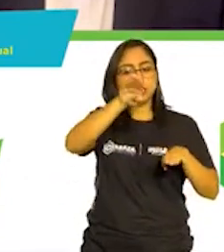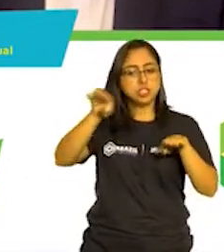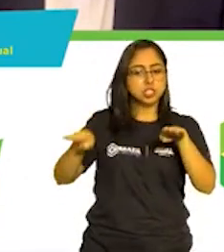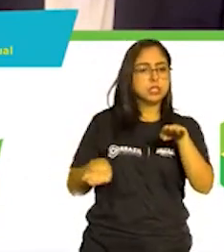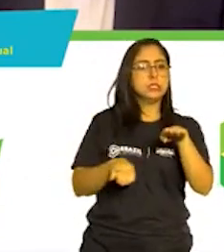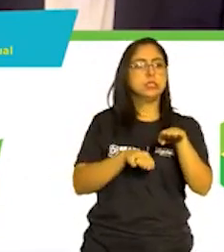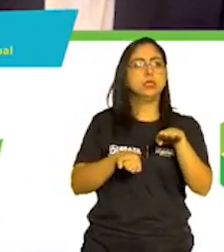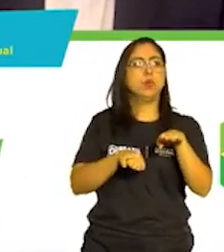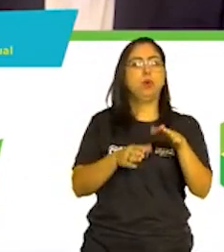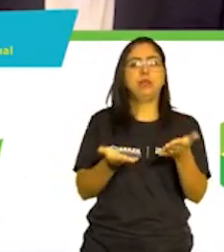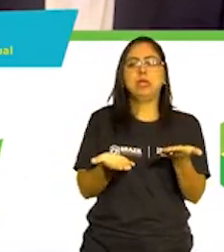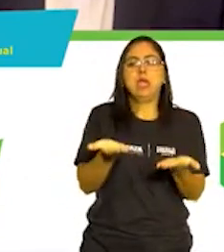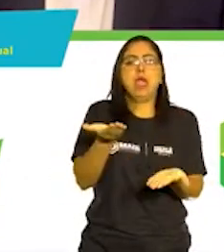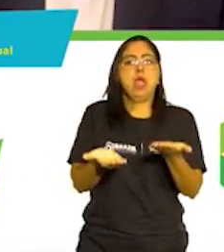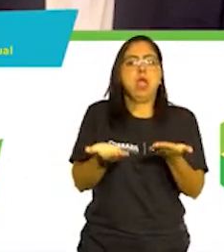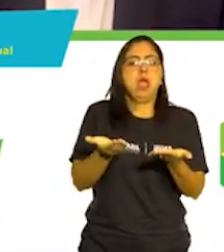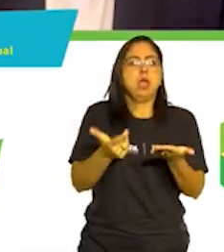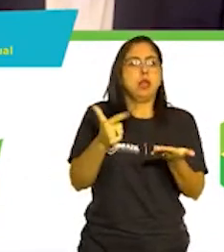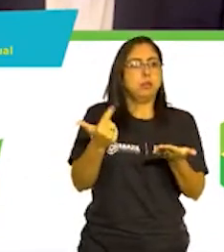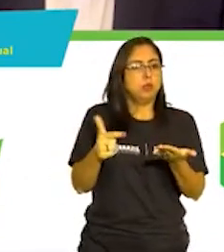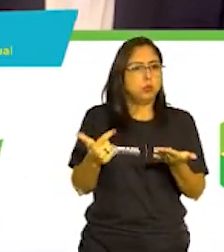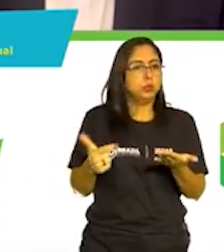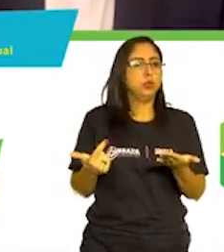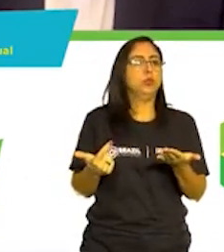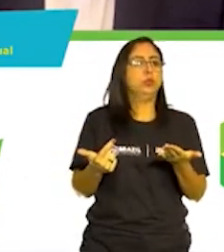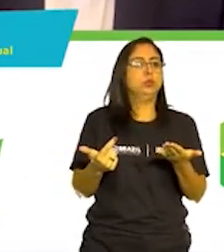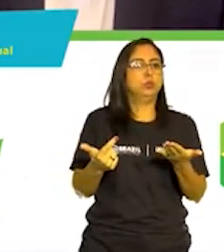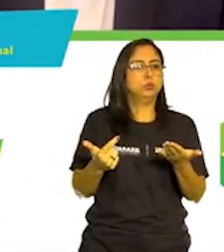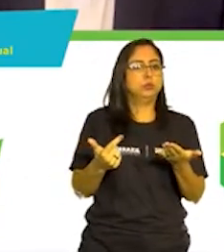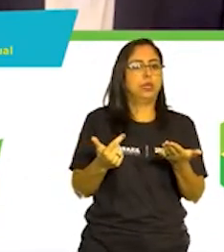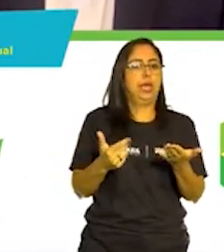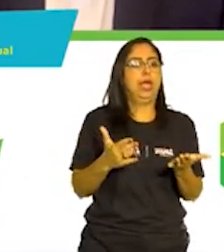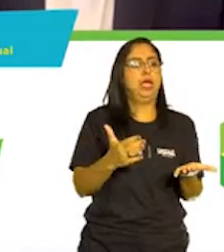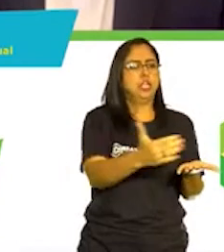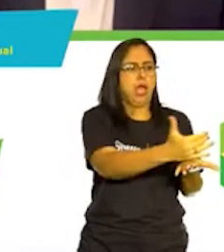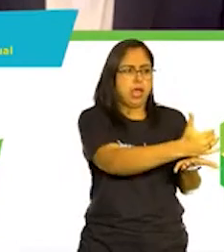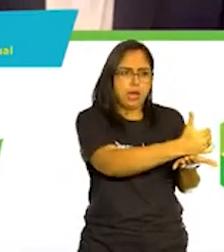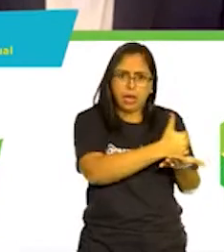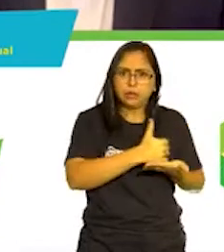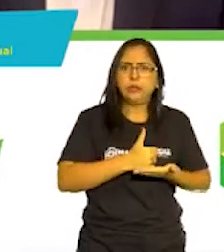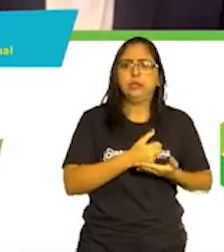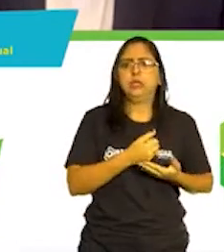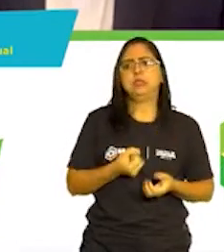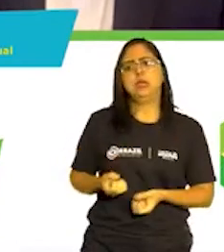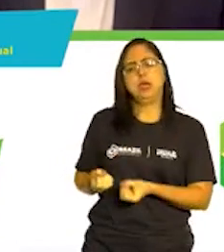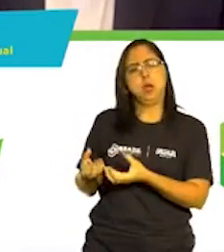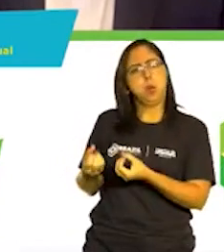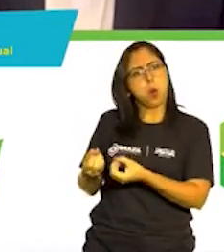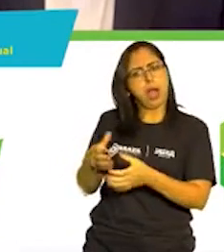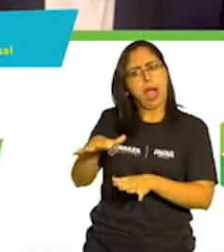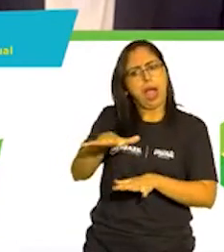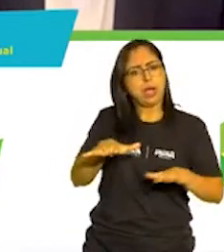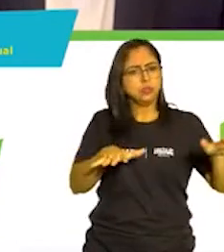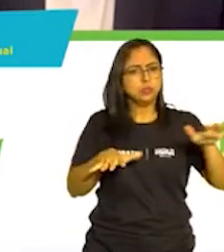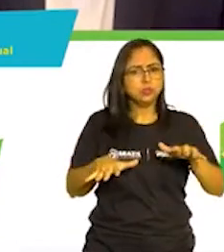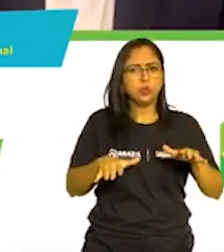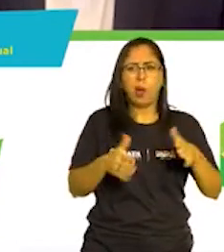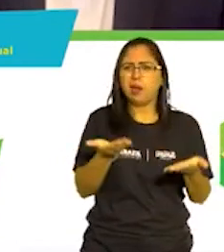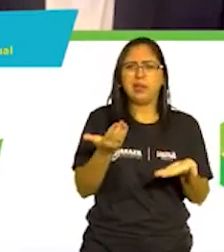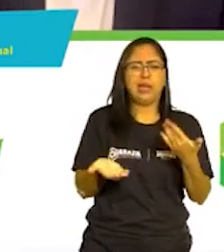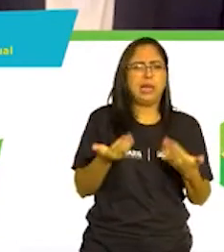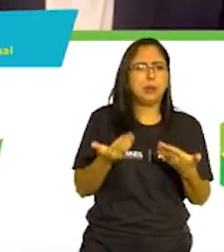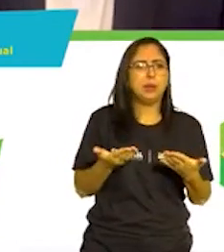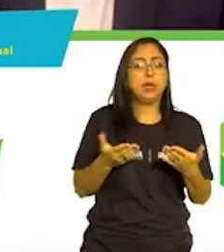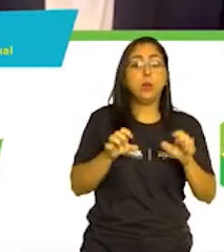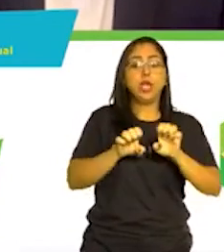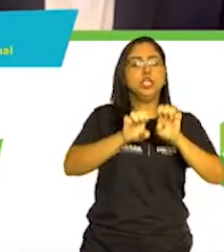de desequilíbrio de dotação orçamentária, esse elemento também estrutural e